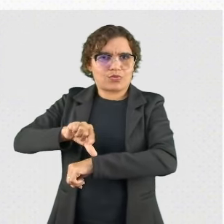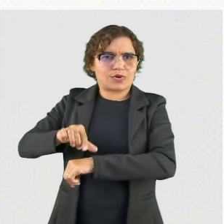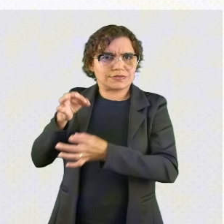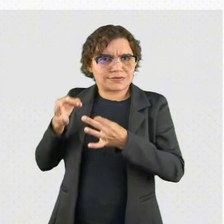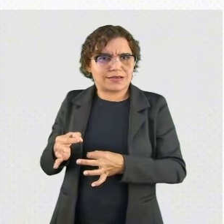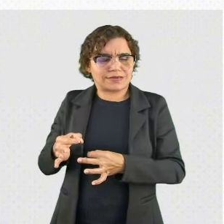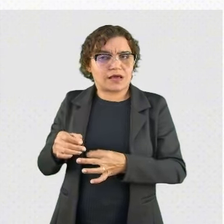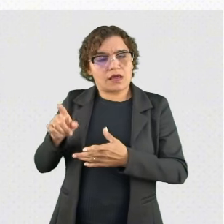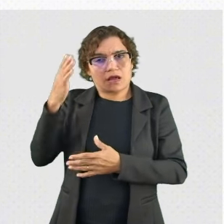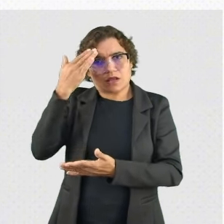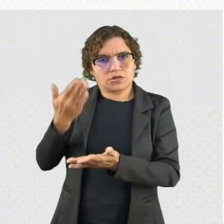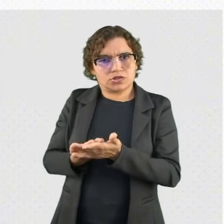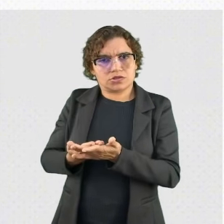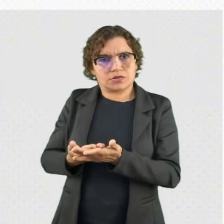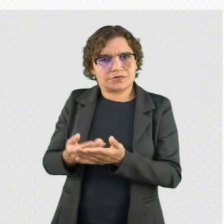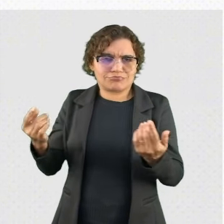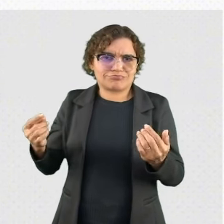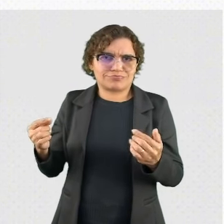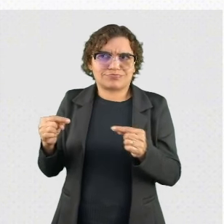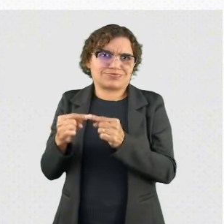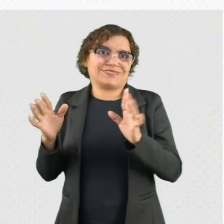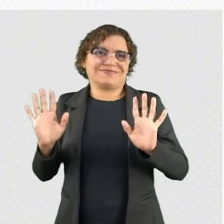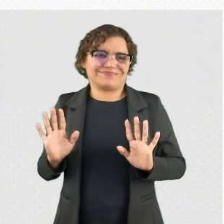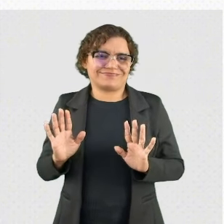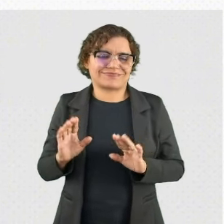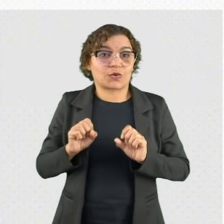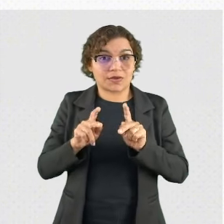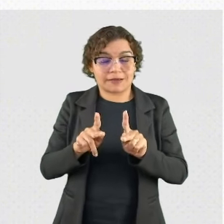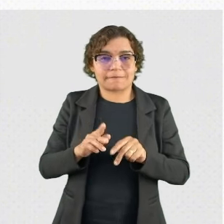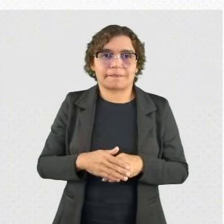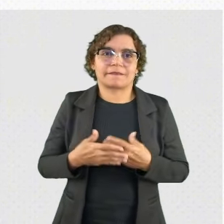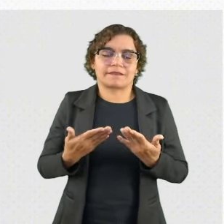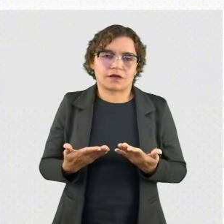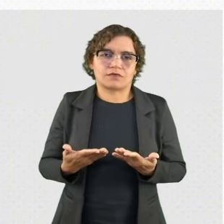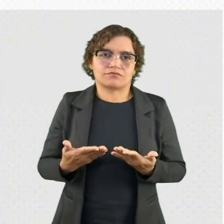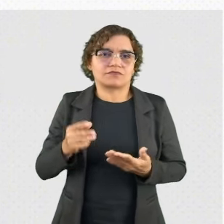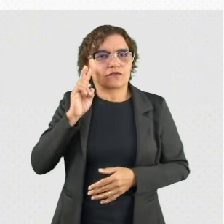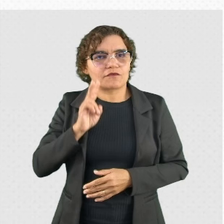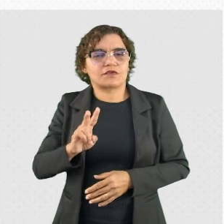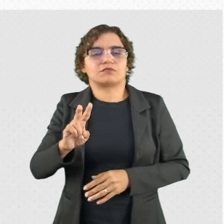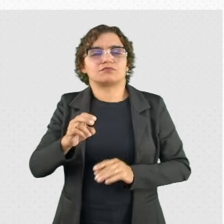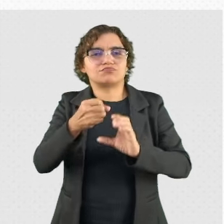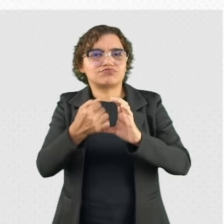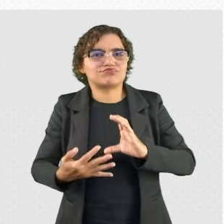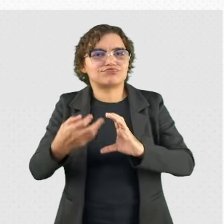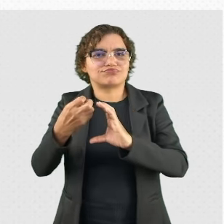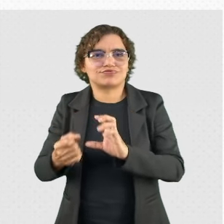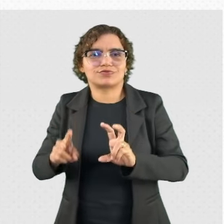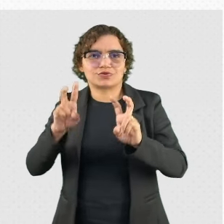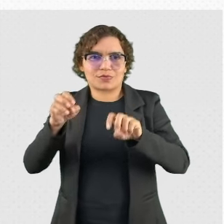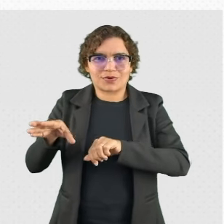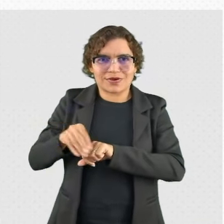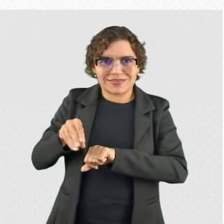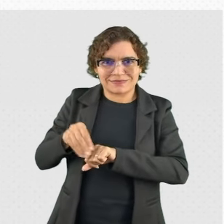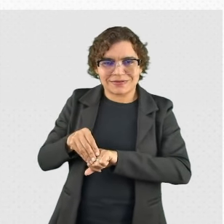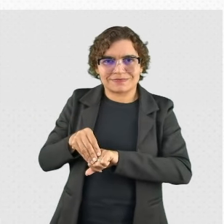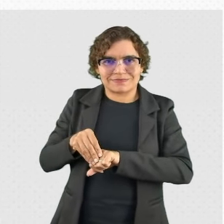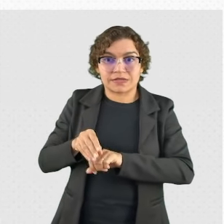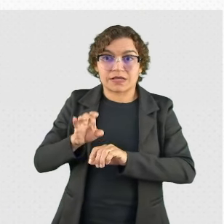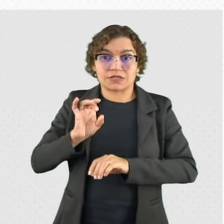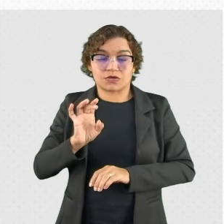apenas acredita que sim, foi uma coincidência. Ok, pessoal? Então, vimos aqui bastante critérios, né, a respeito do conhecimento.